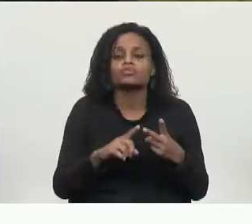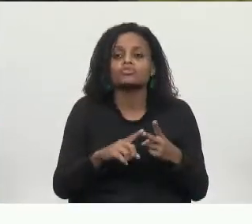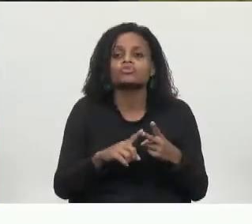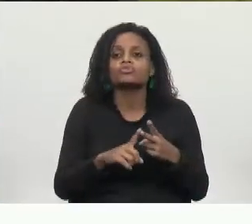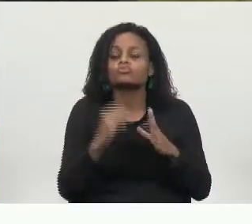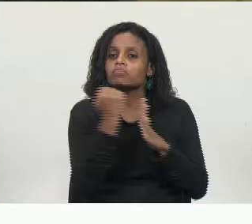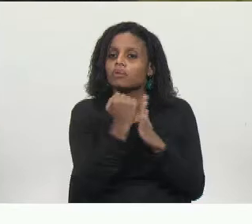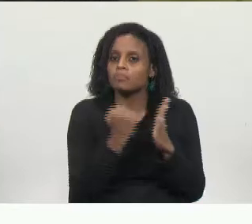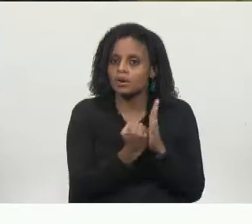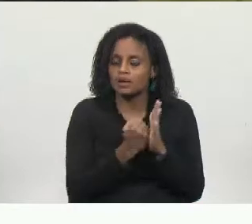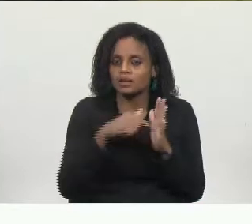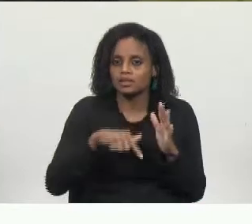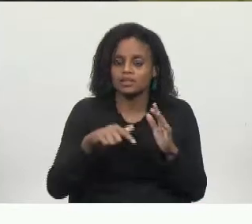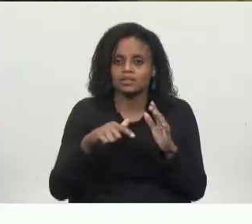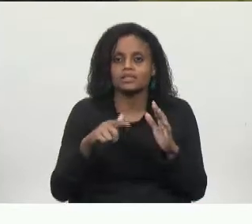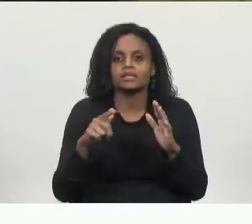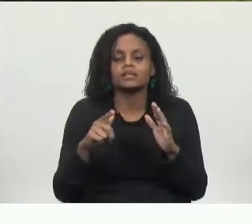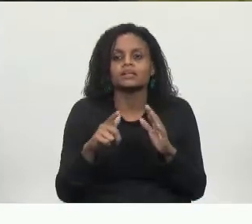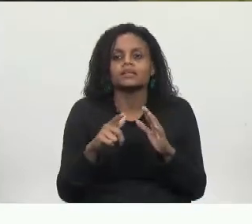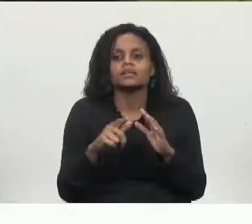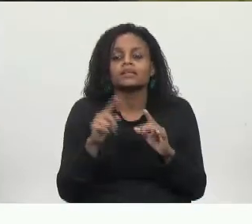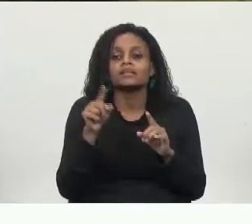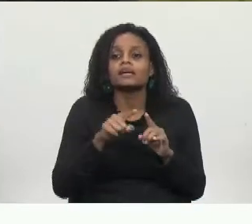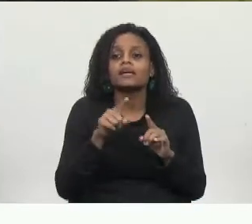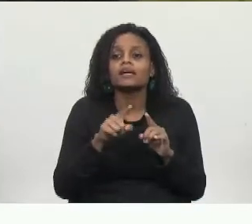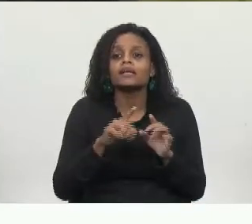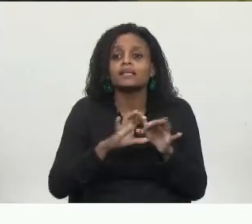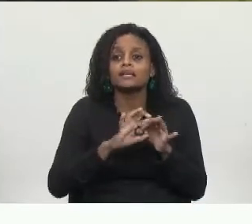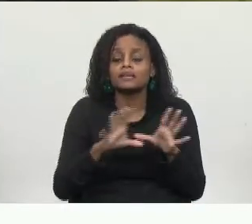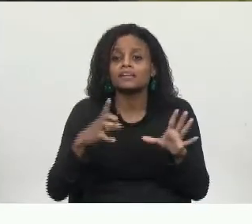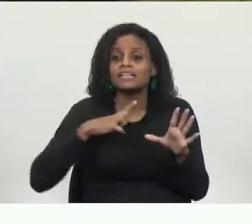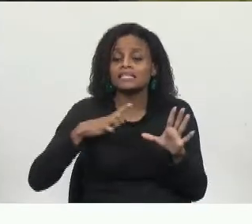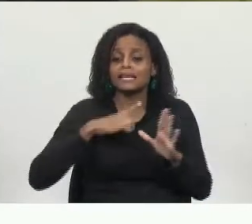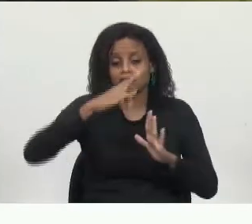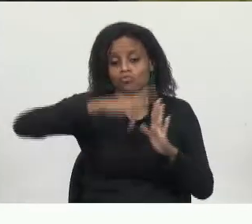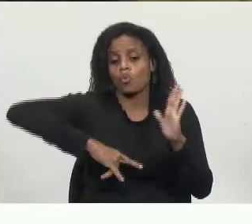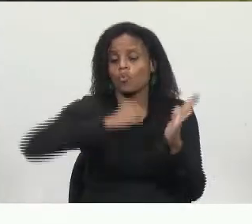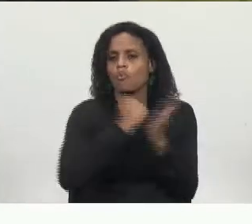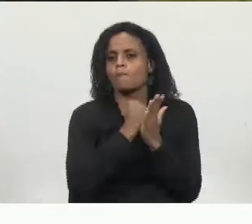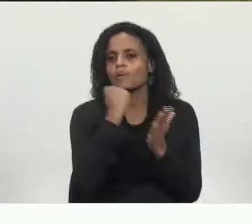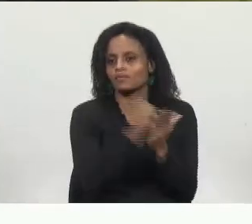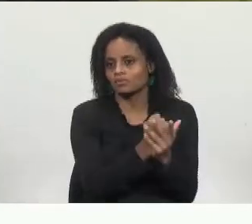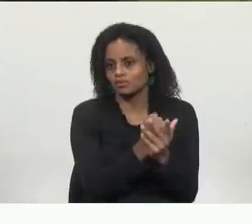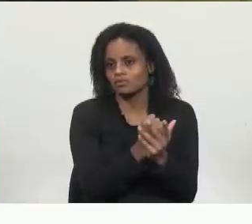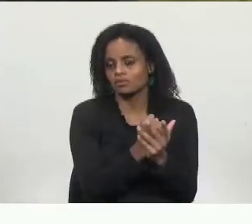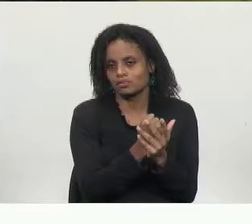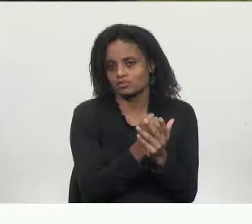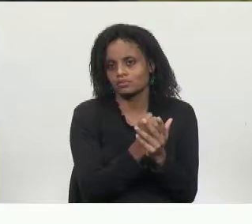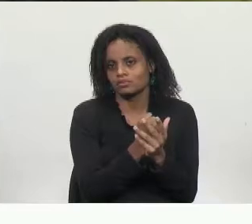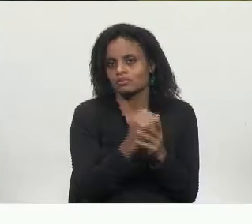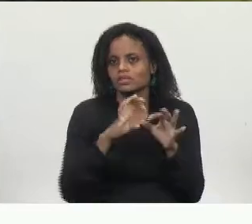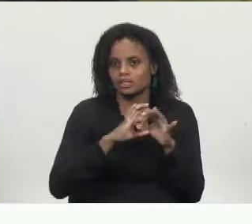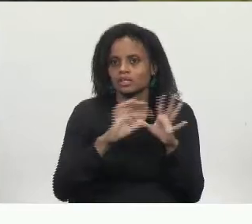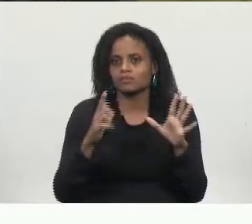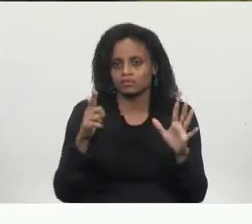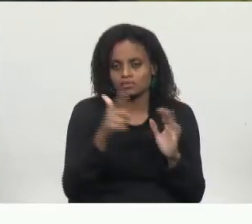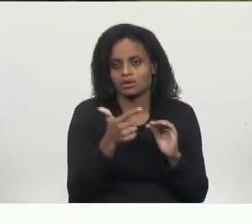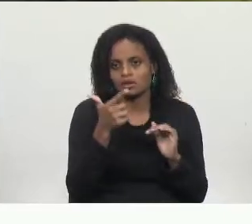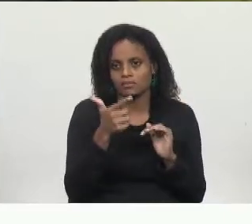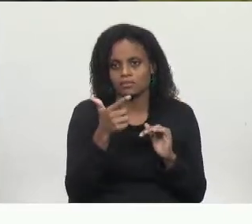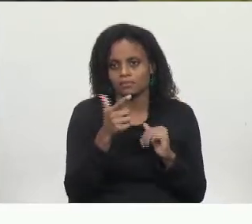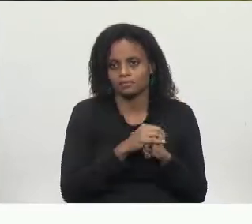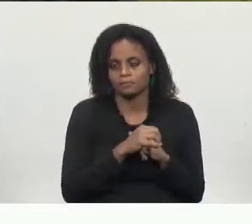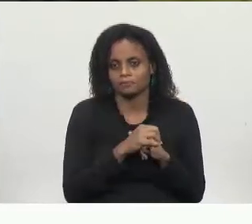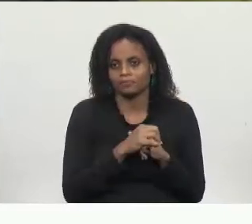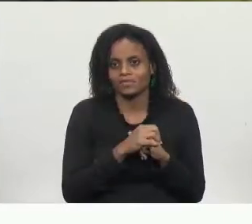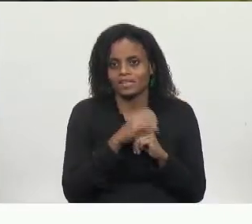requisitados desta Casa de Leis, que estejam autorizados pelo Estatuto de Desarmamento a portá-la, ressalvadas as vedações impostas pelo regimento. Se ela faz